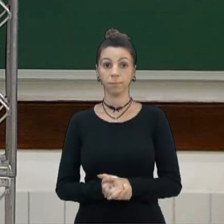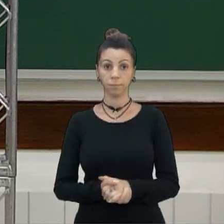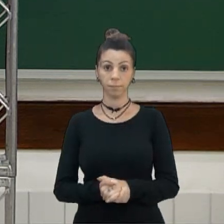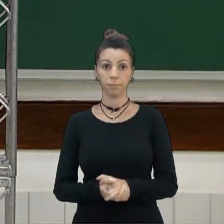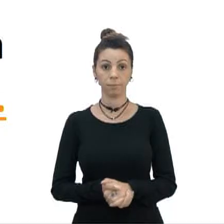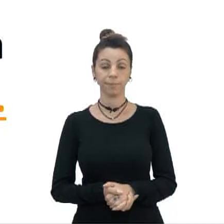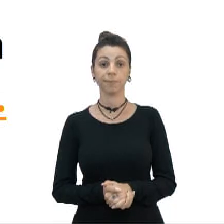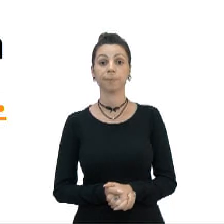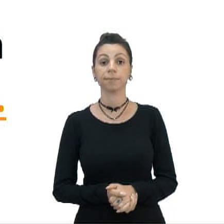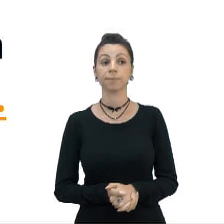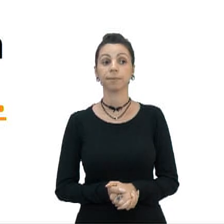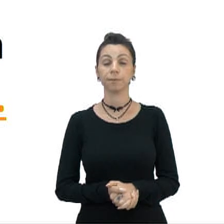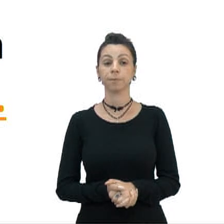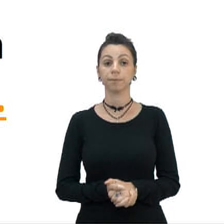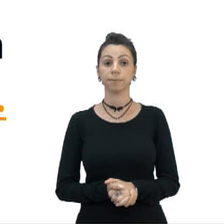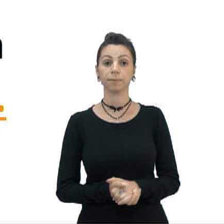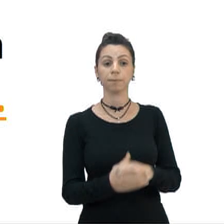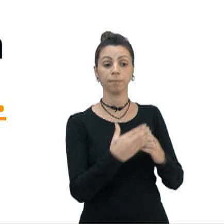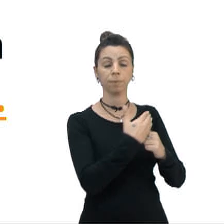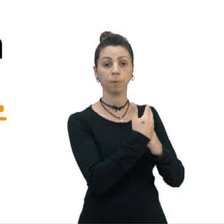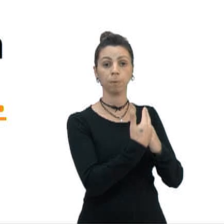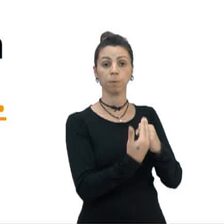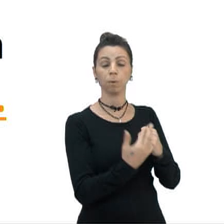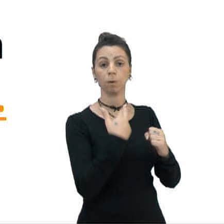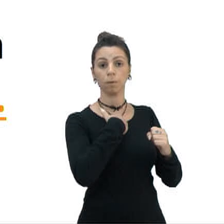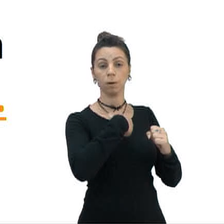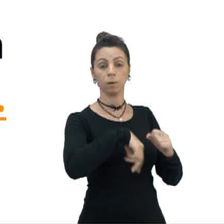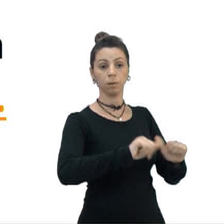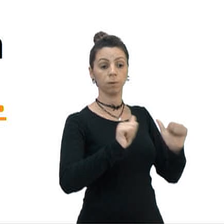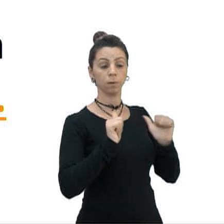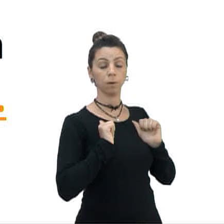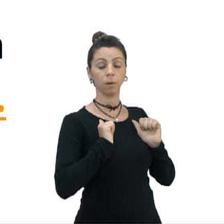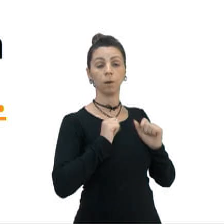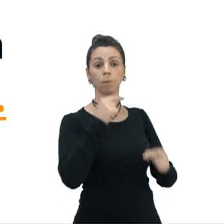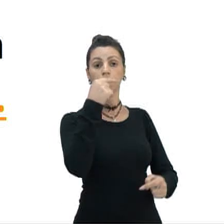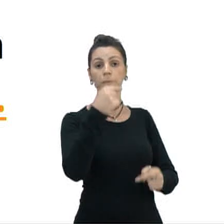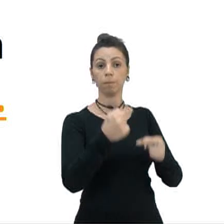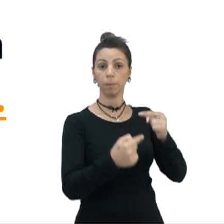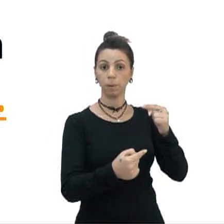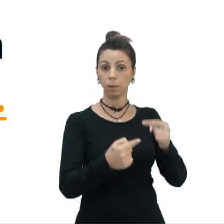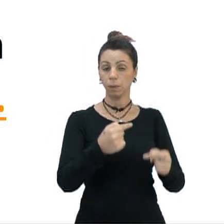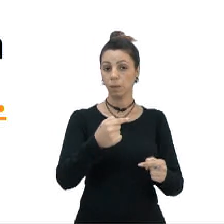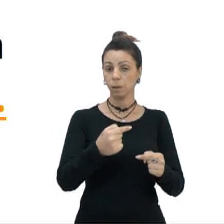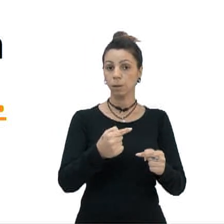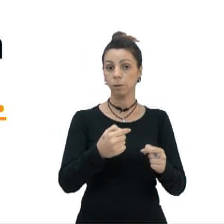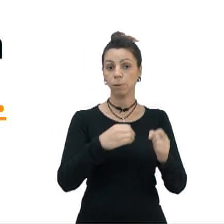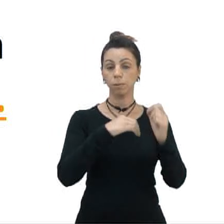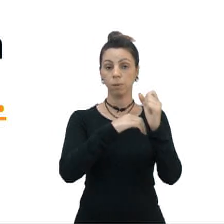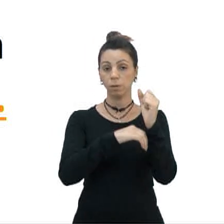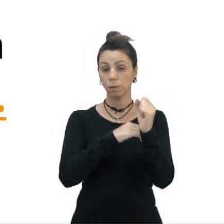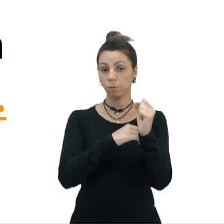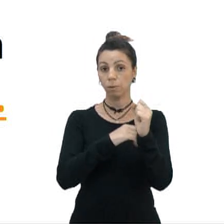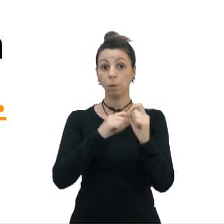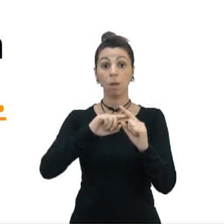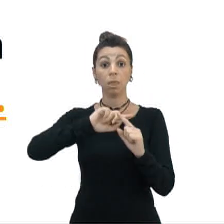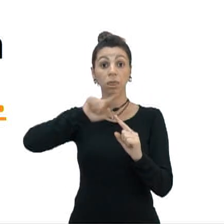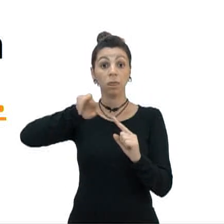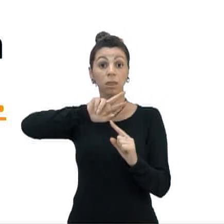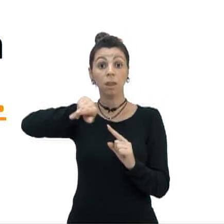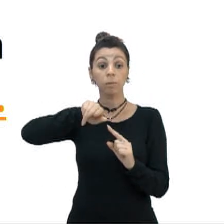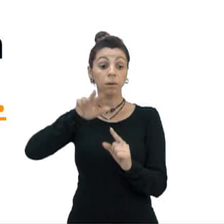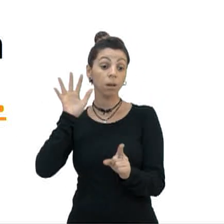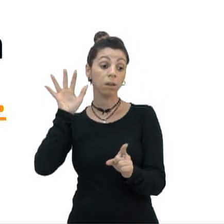Então, seria, o Estado laico é um Estado político e civil onde não há interferência da religião nas